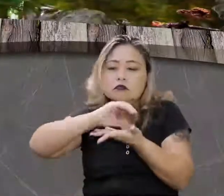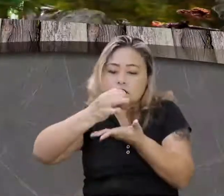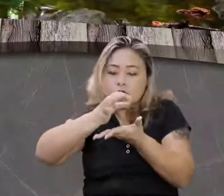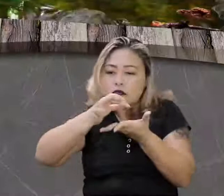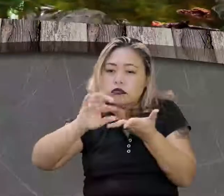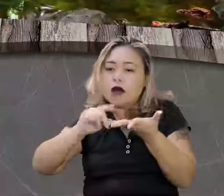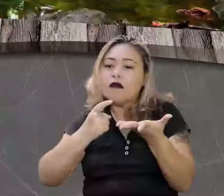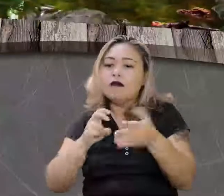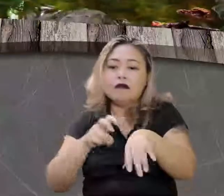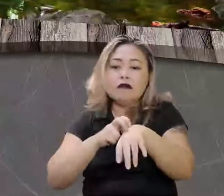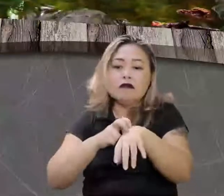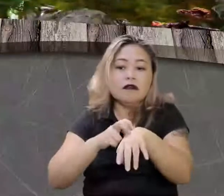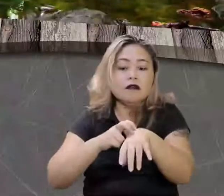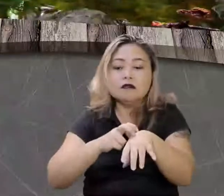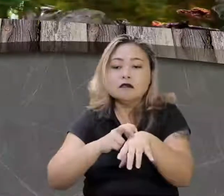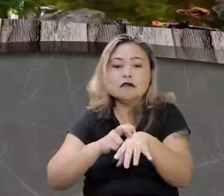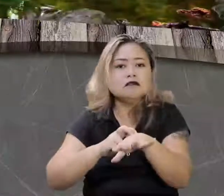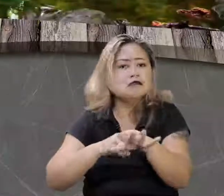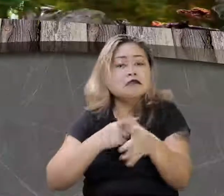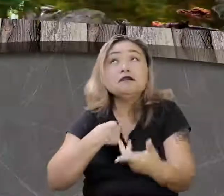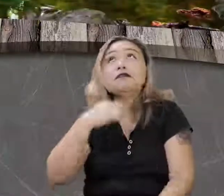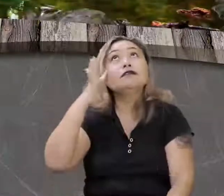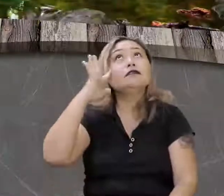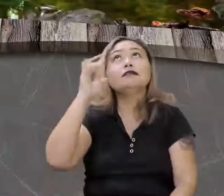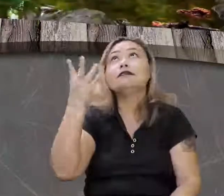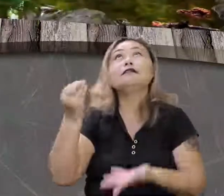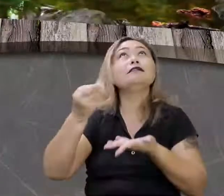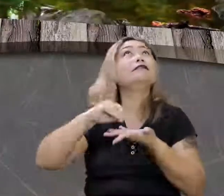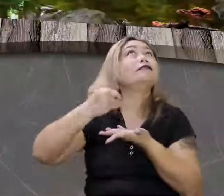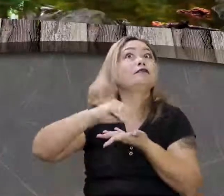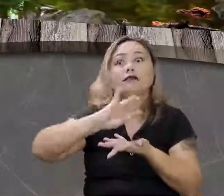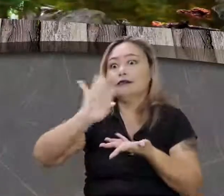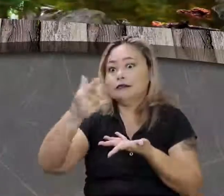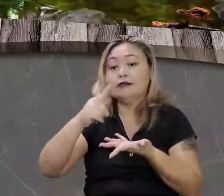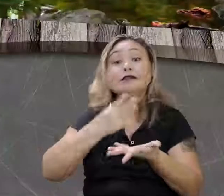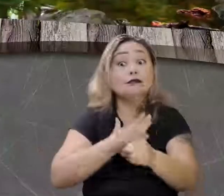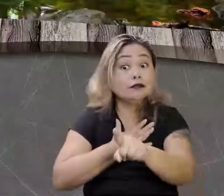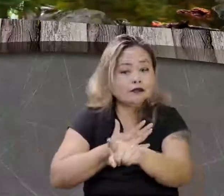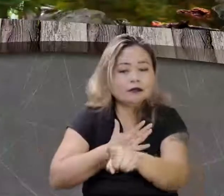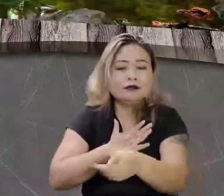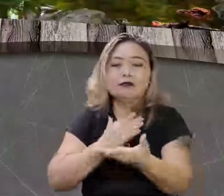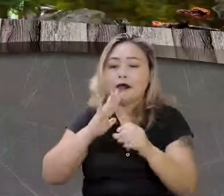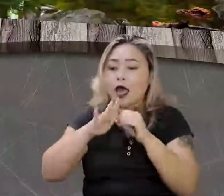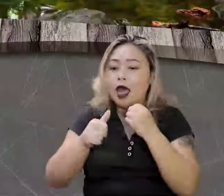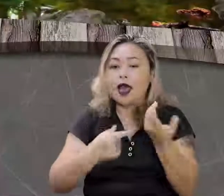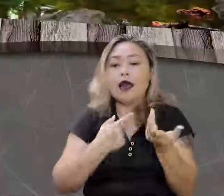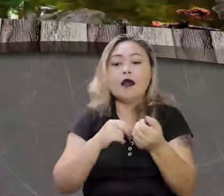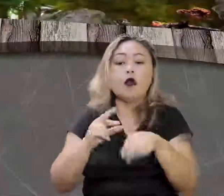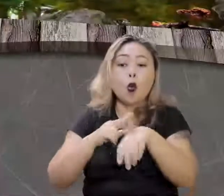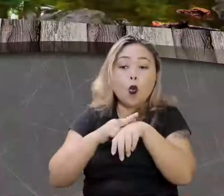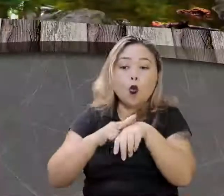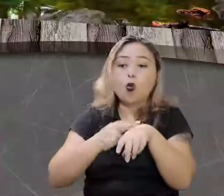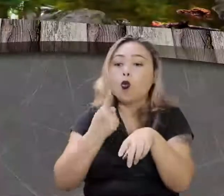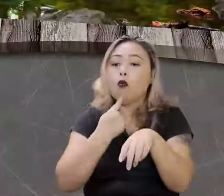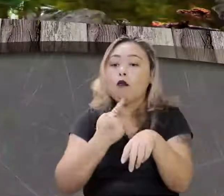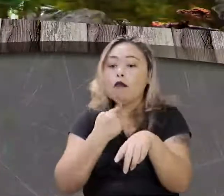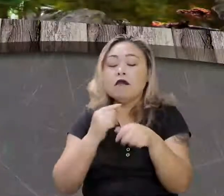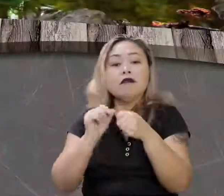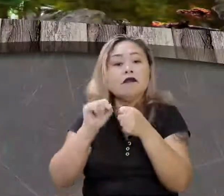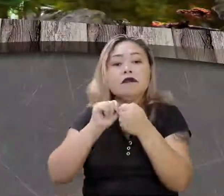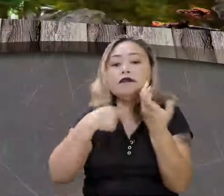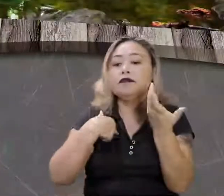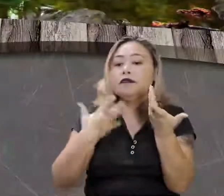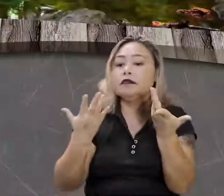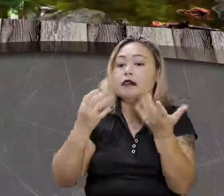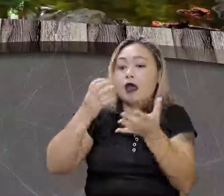pepino, sei lá, o que você imaginar aí de botar na sua salada aquilo que você gosta, beterraba, né?